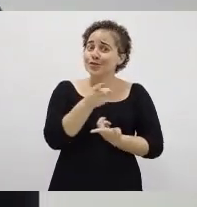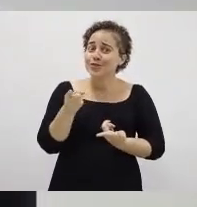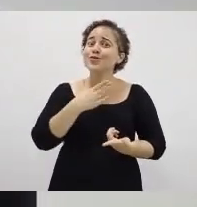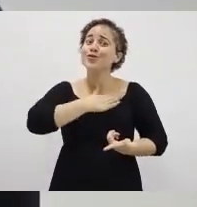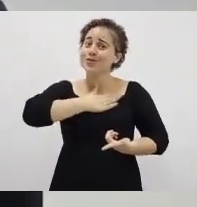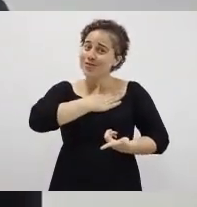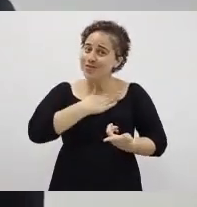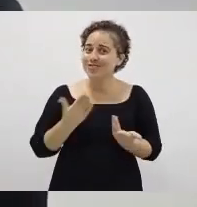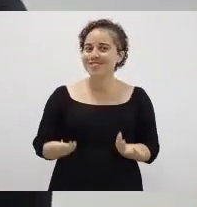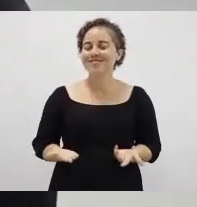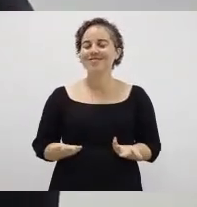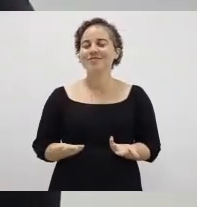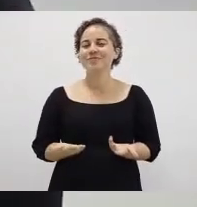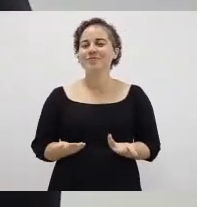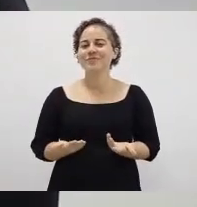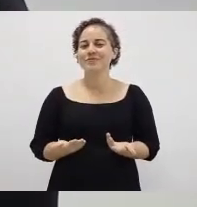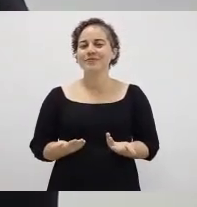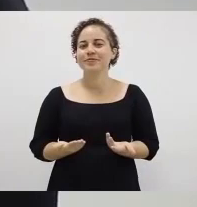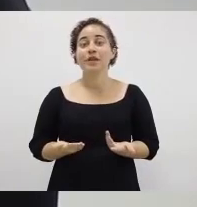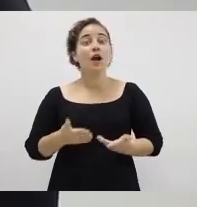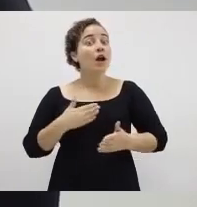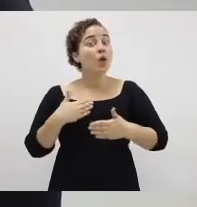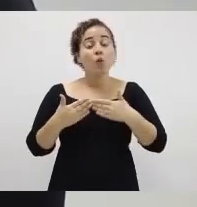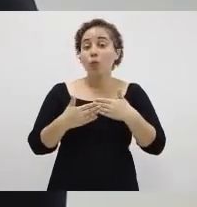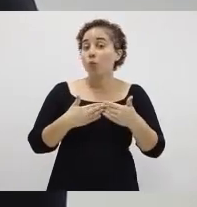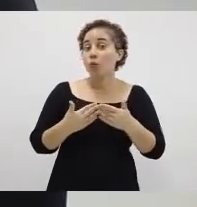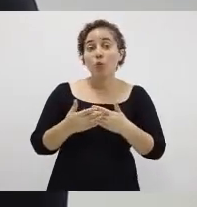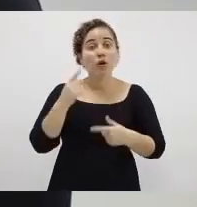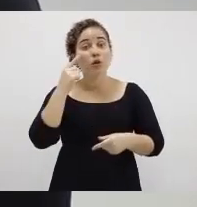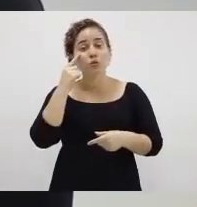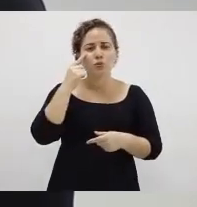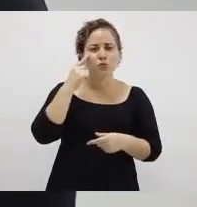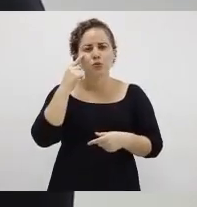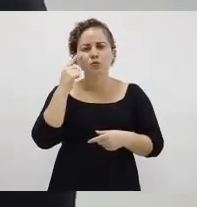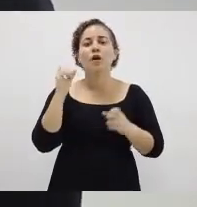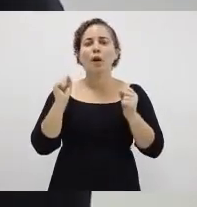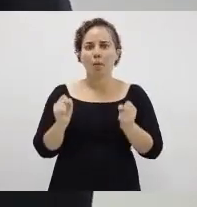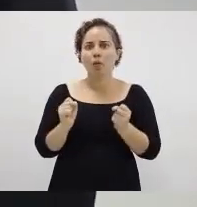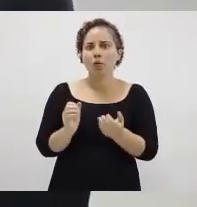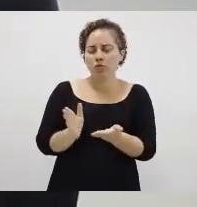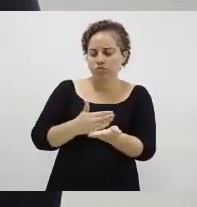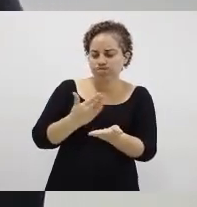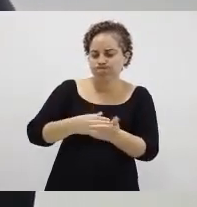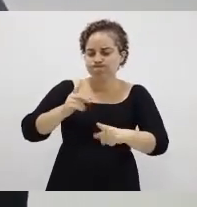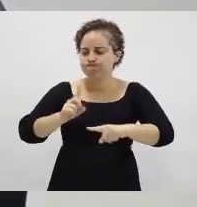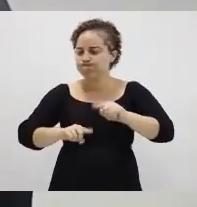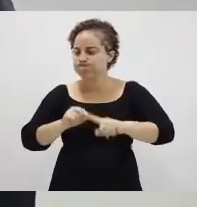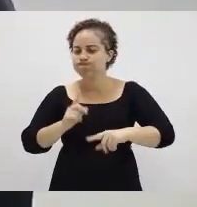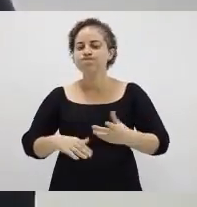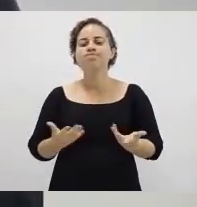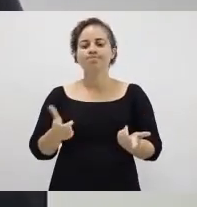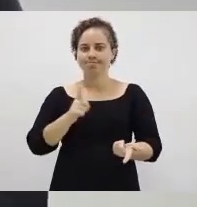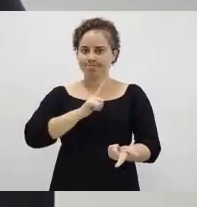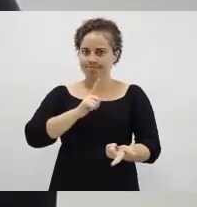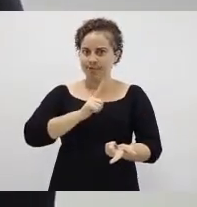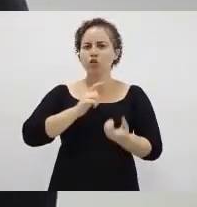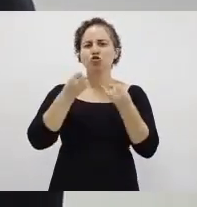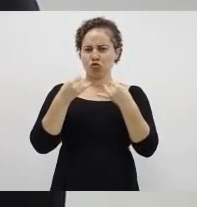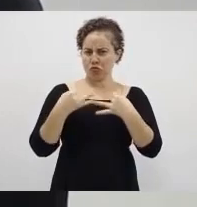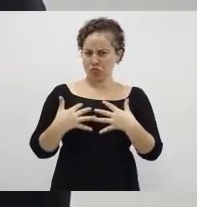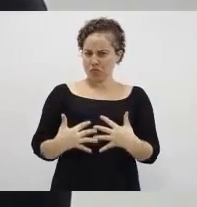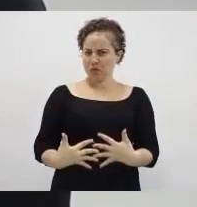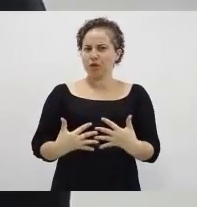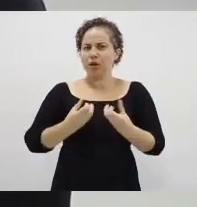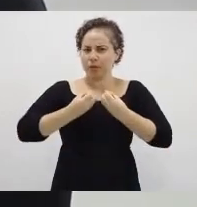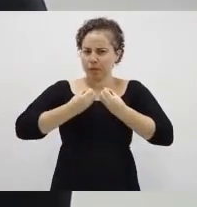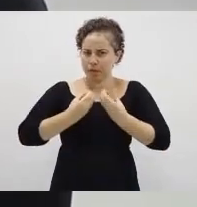para vocês. Quaisquer dúvidas podem ser tiradas dentro do material. O material está bem rico e está explicando bem